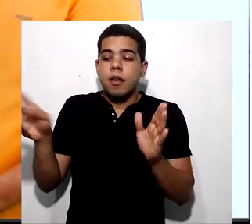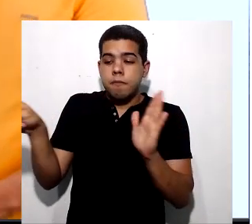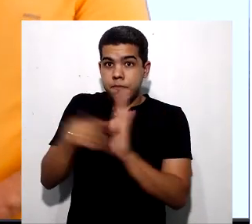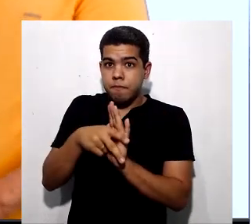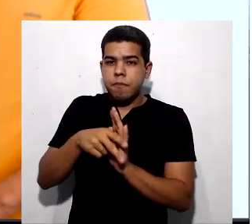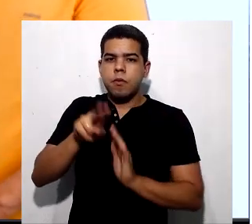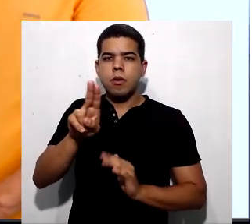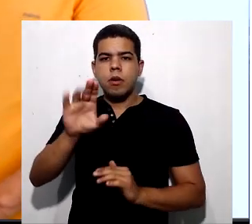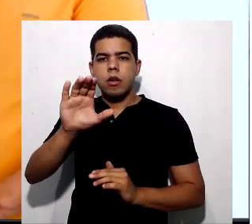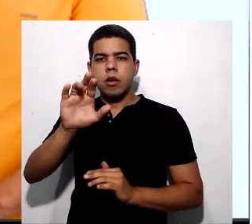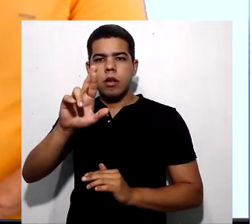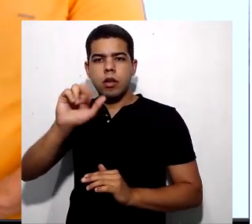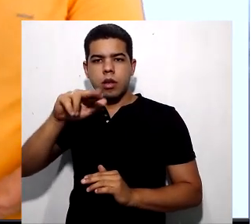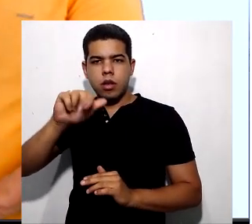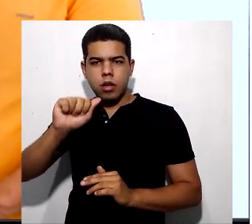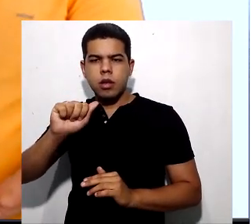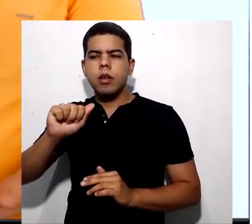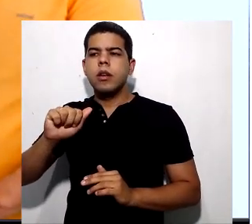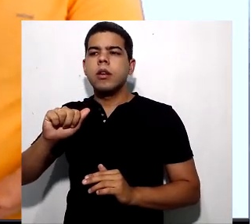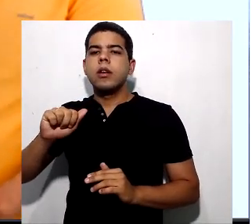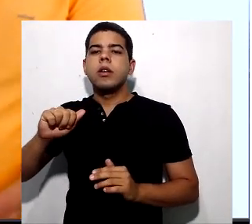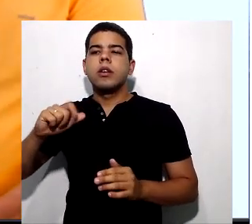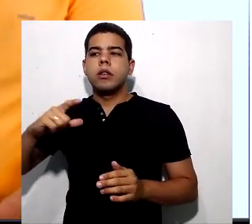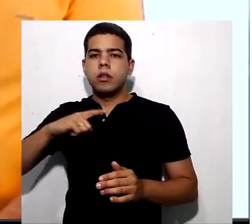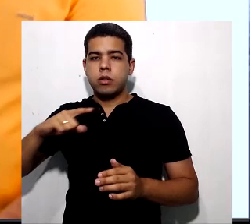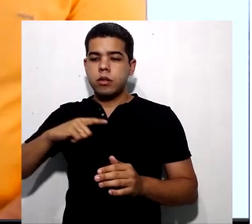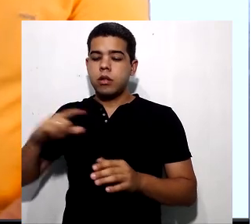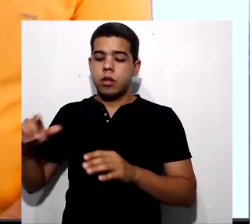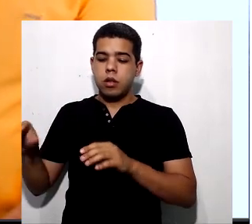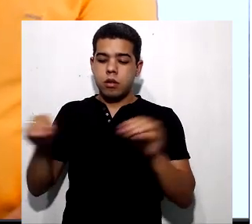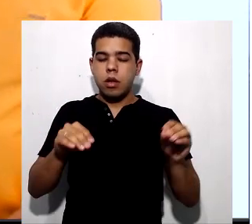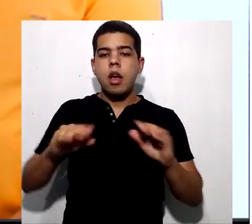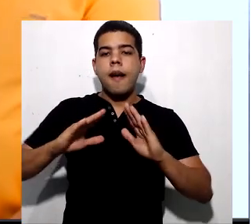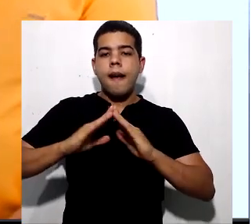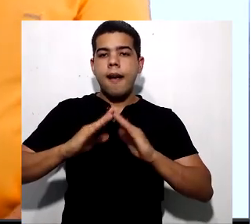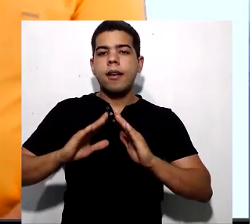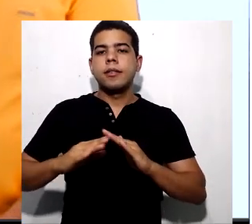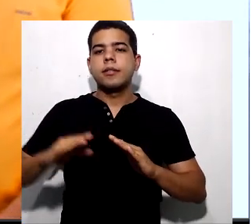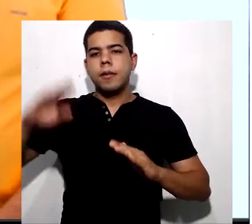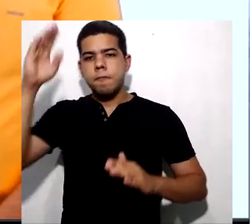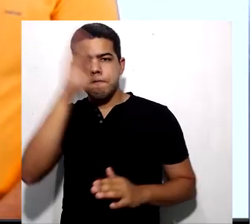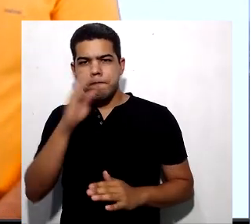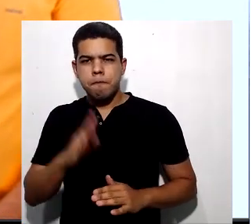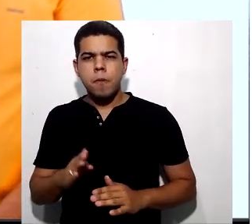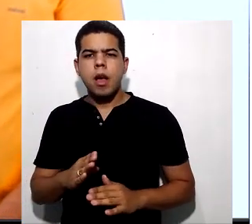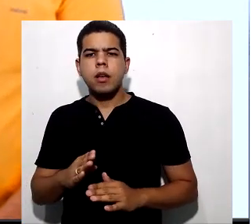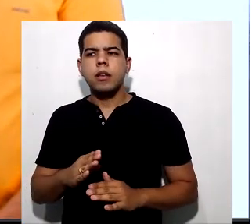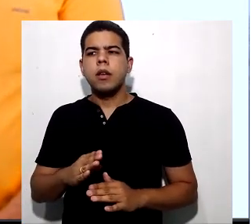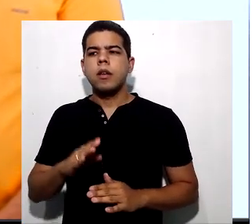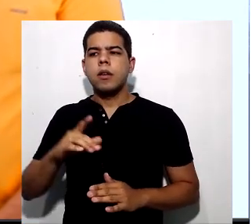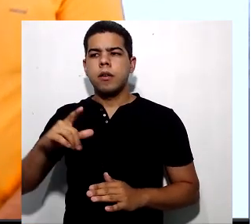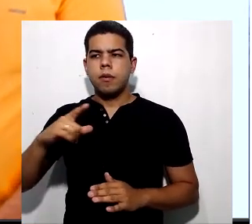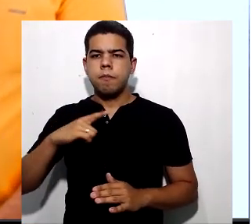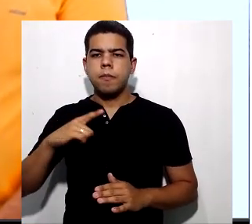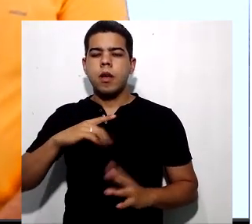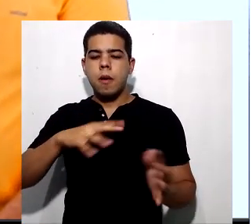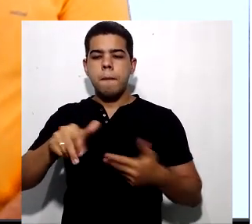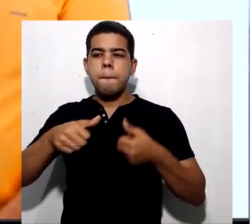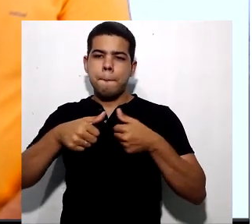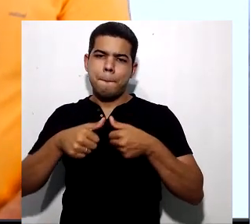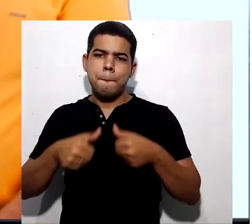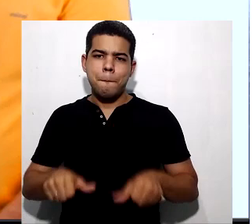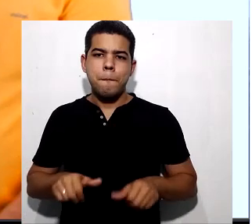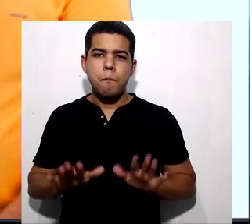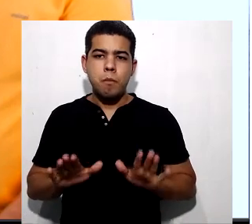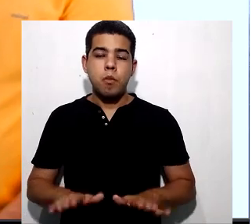eslava, morou no Brasil, considerava-se brasileira, e o grande traço dela vai ser justamente esse estar no mundo. Mas eu